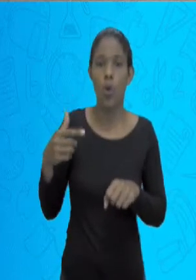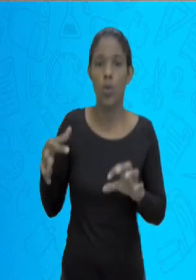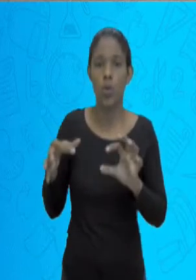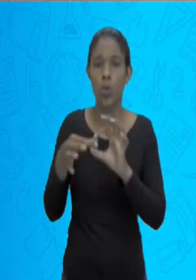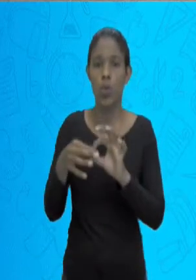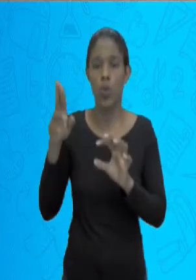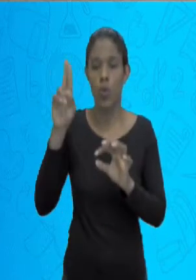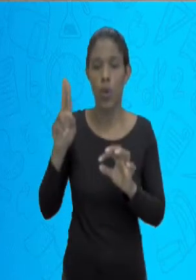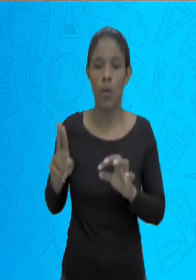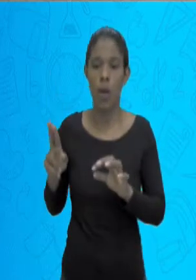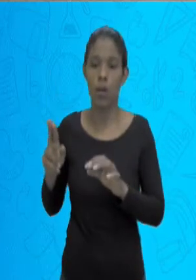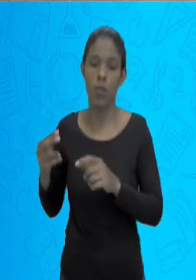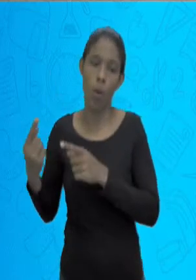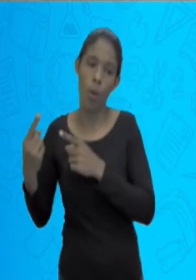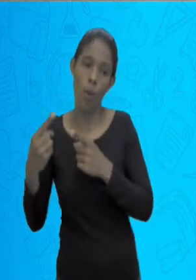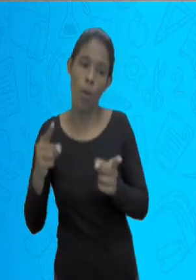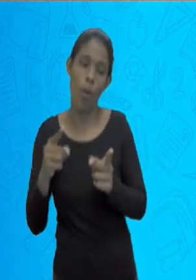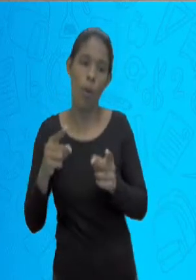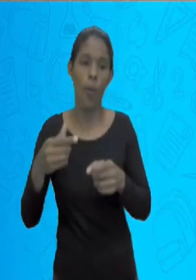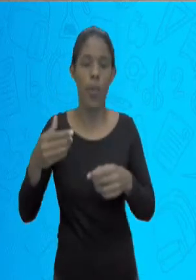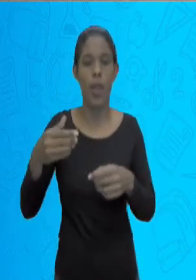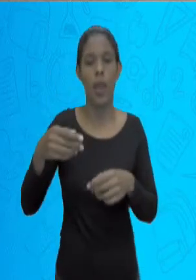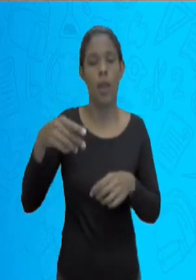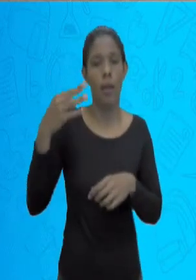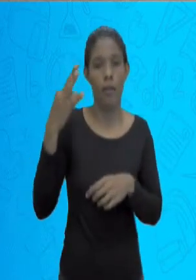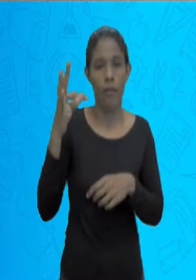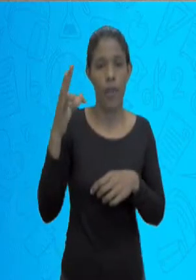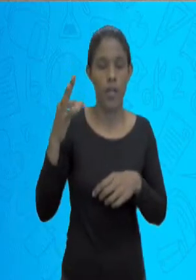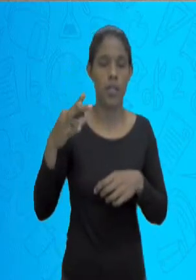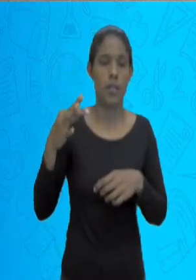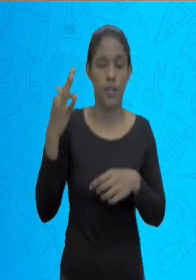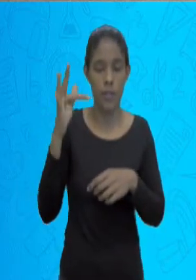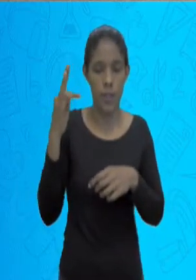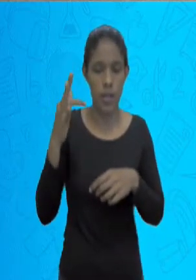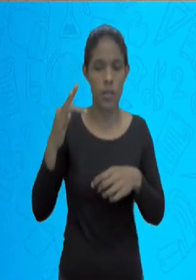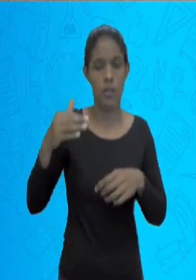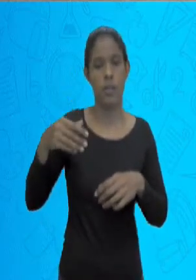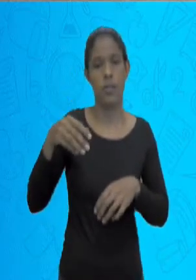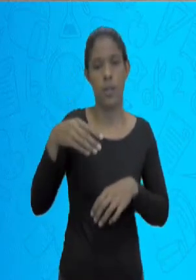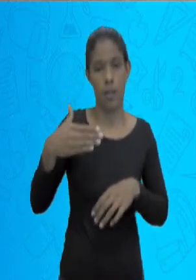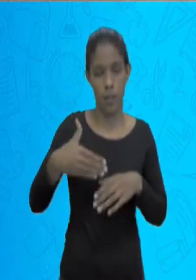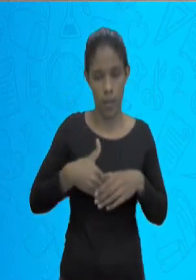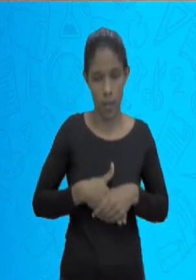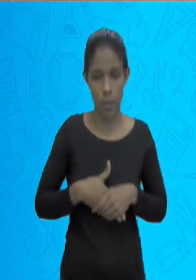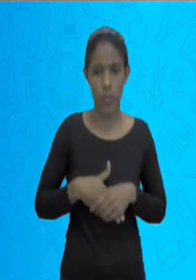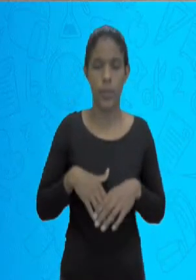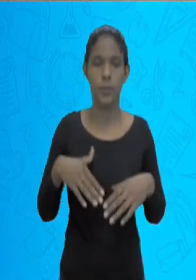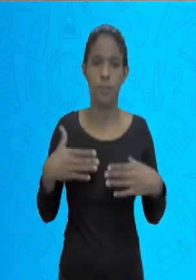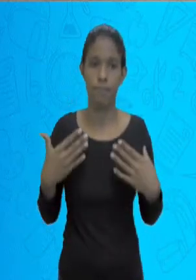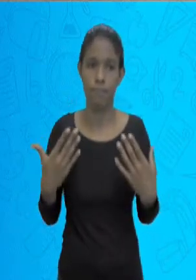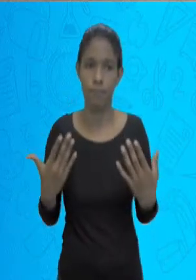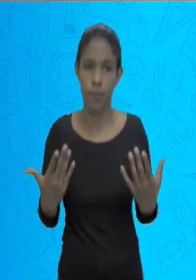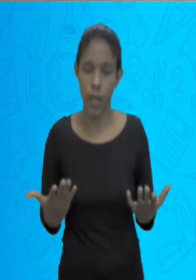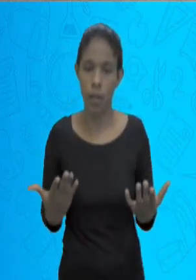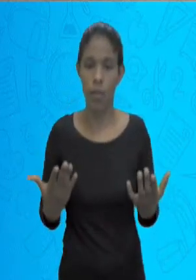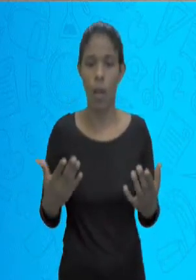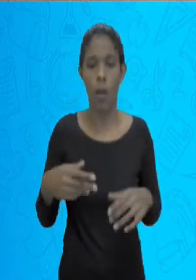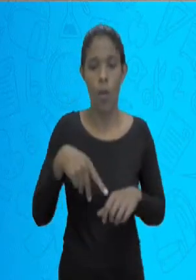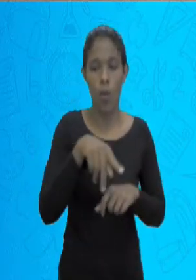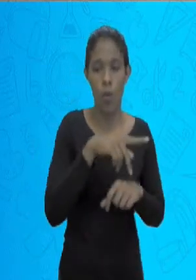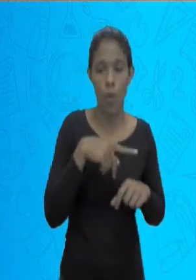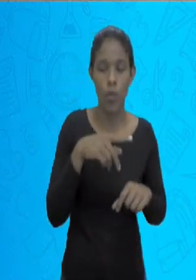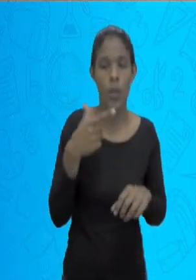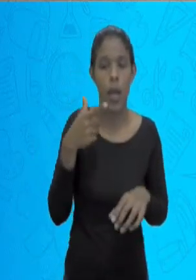no ano seguinte. Paris foi tomada pelos aliados que restabeleceram novamente